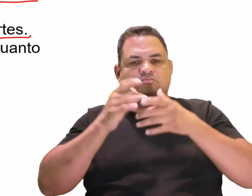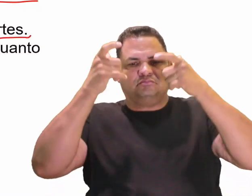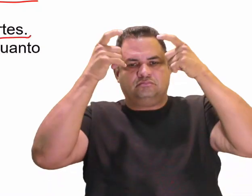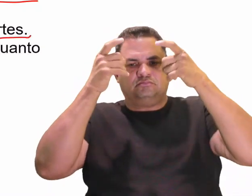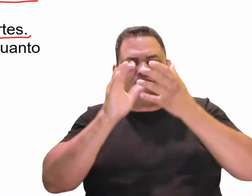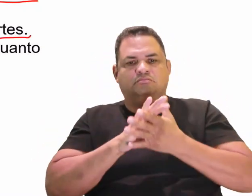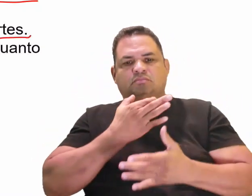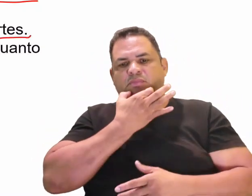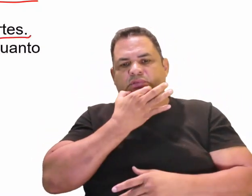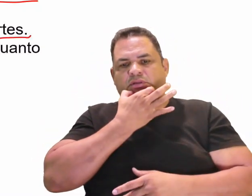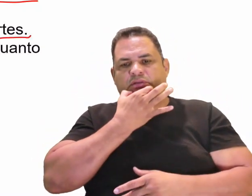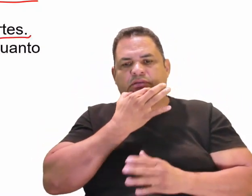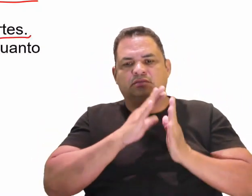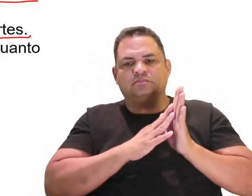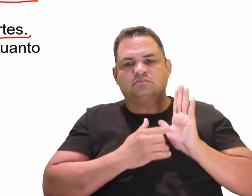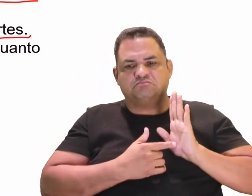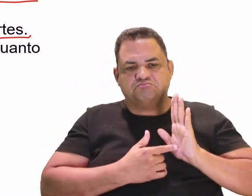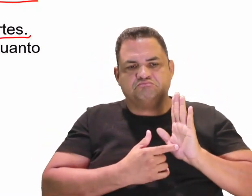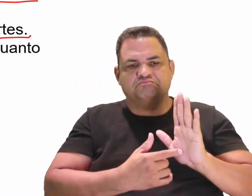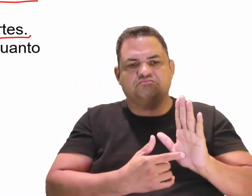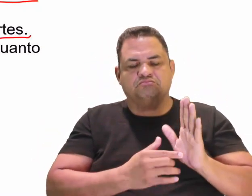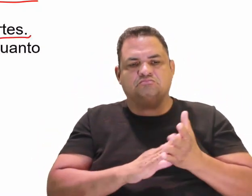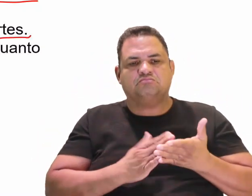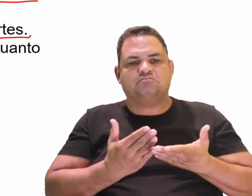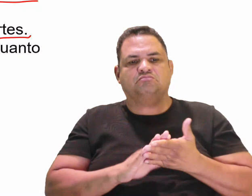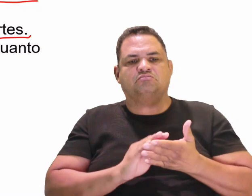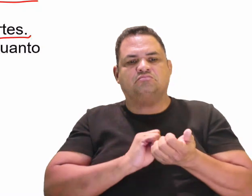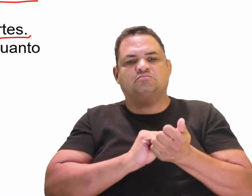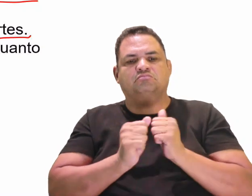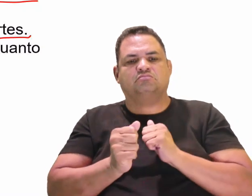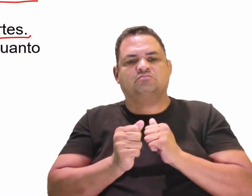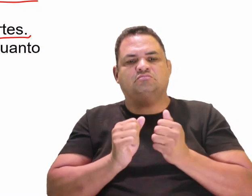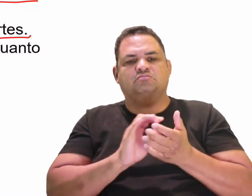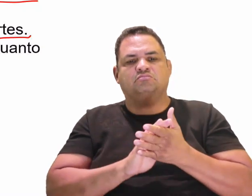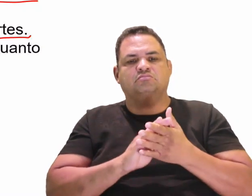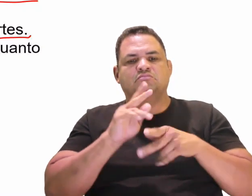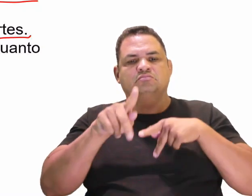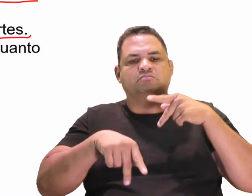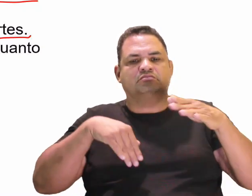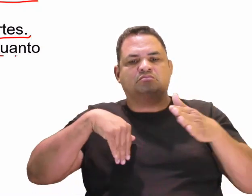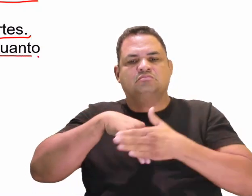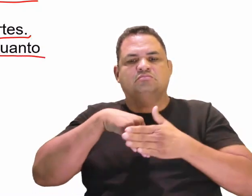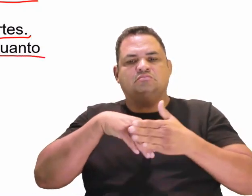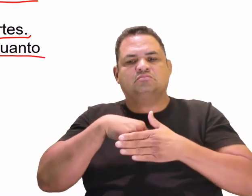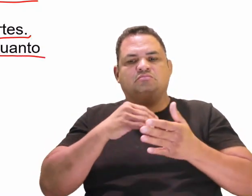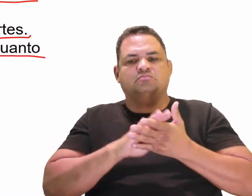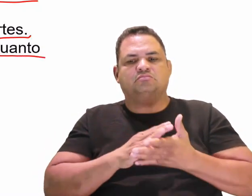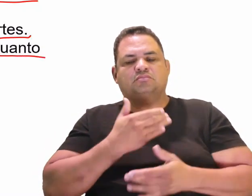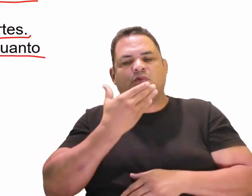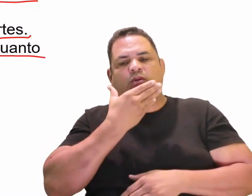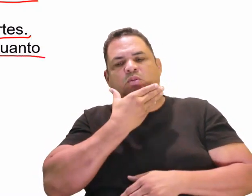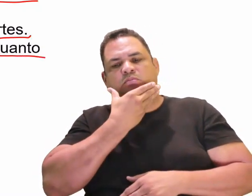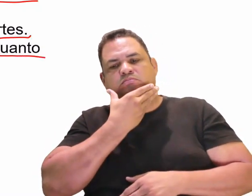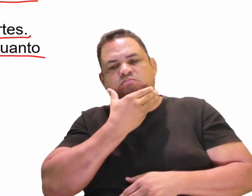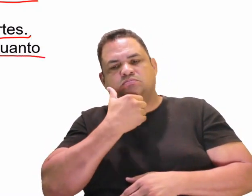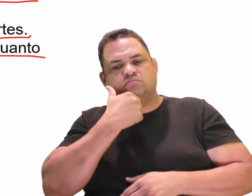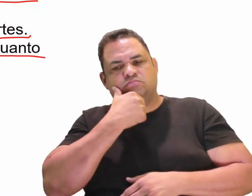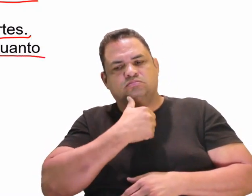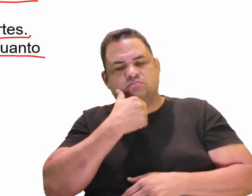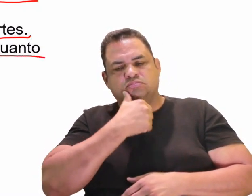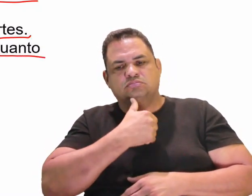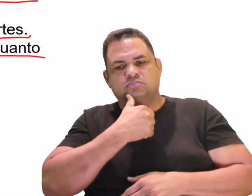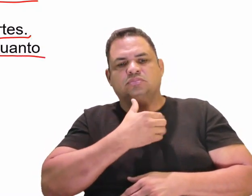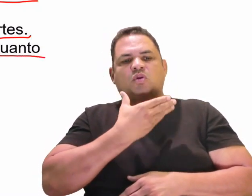mesmos esportes. O esporte mais popular é o futebol, jogado tanto por meninas quanto meninos, da